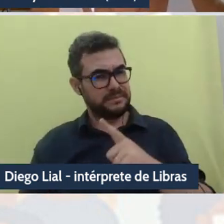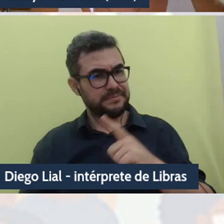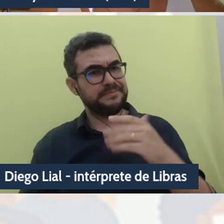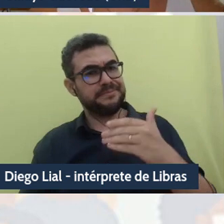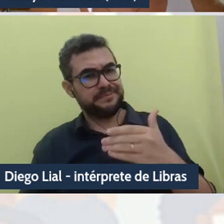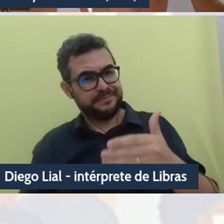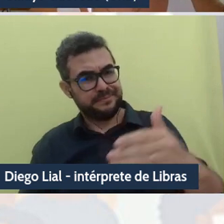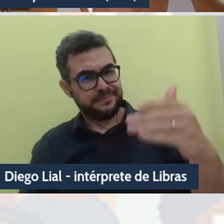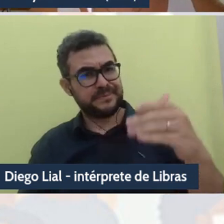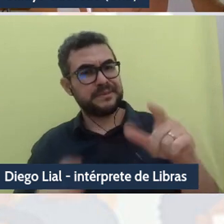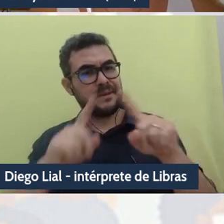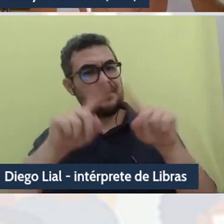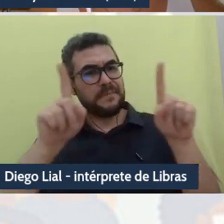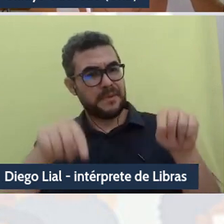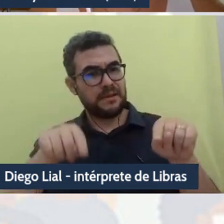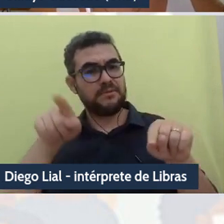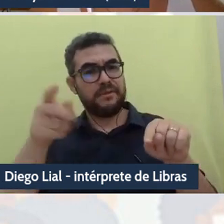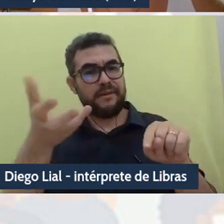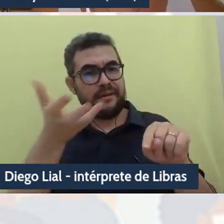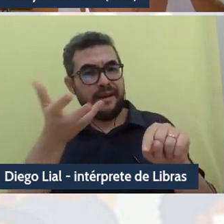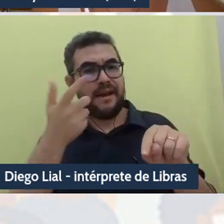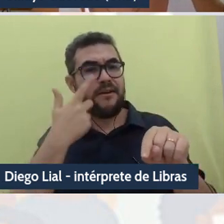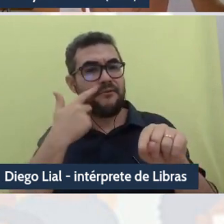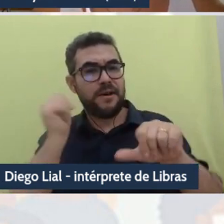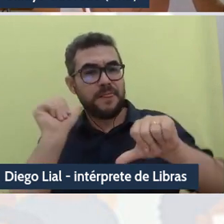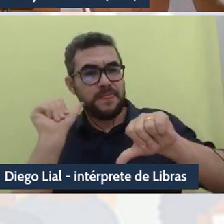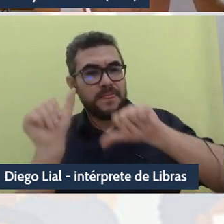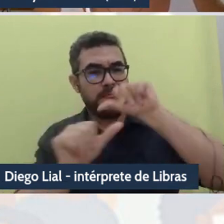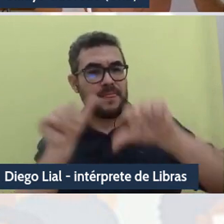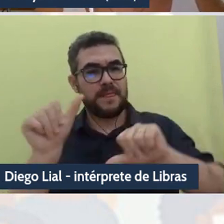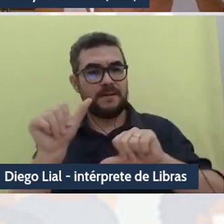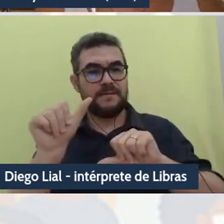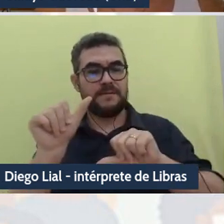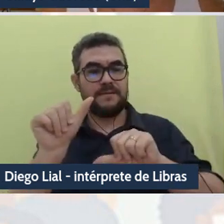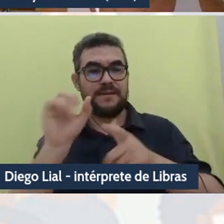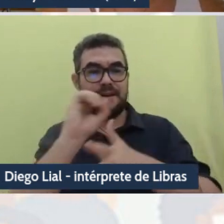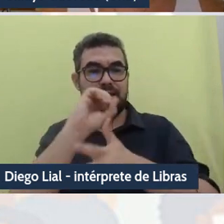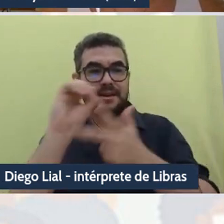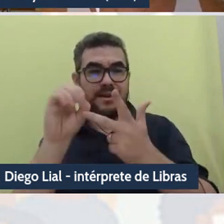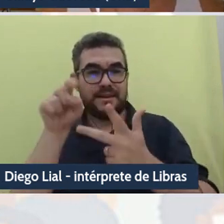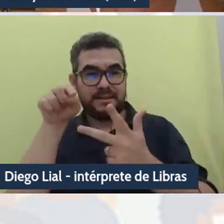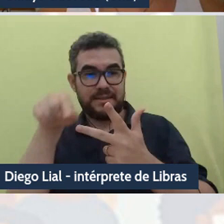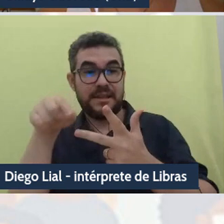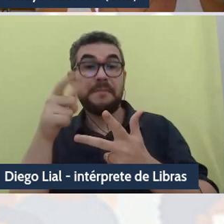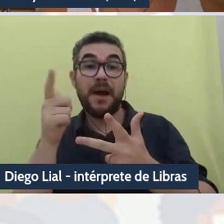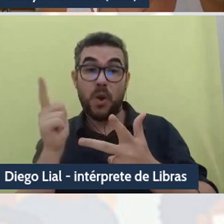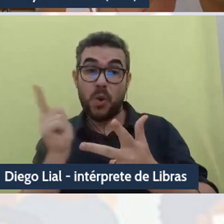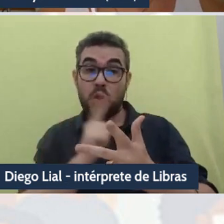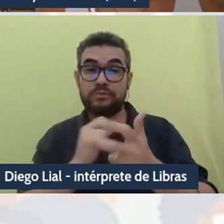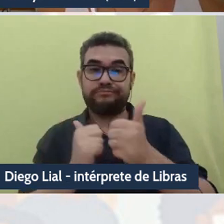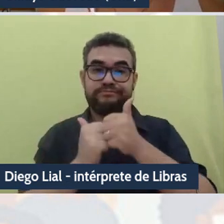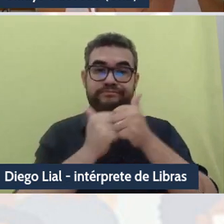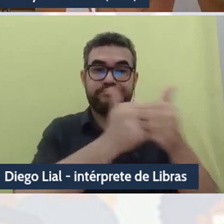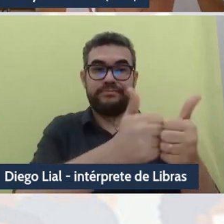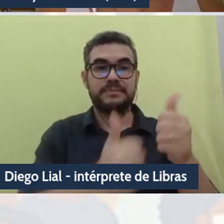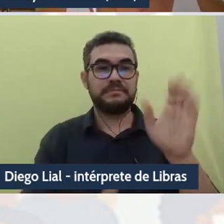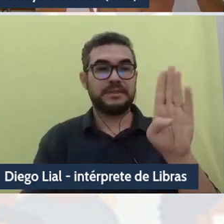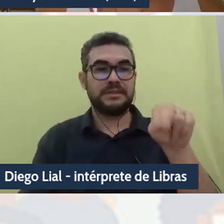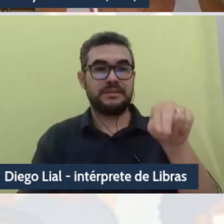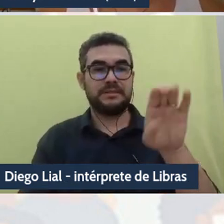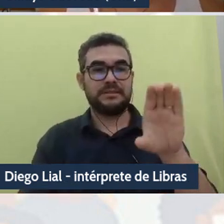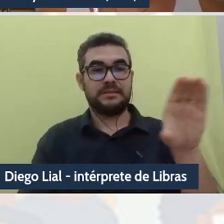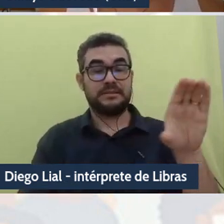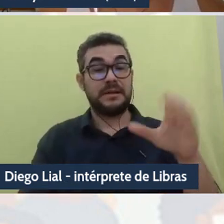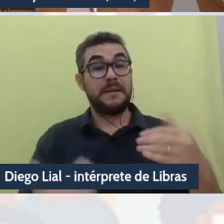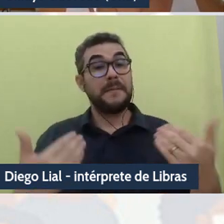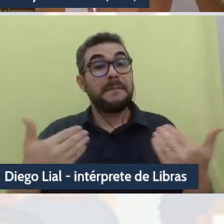rever o Enem, né, para que ele se alinhe à BNCC. O que, na minha visão, vai ser um